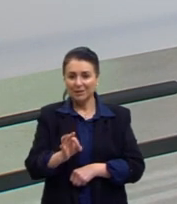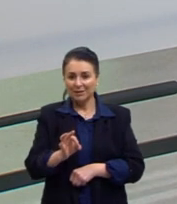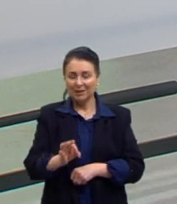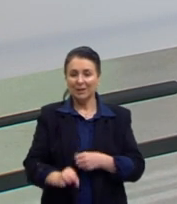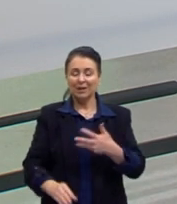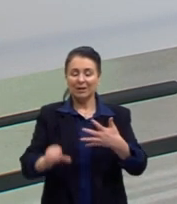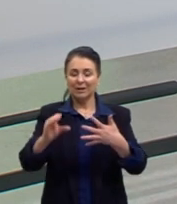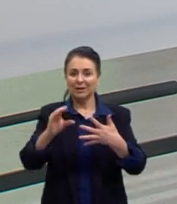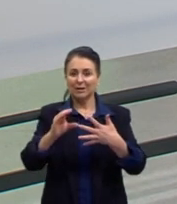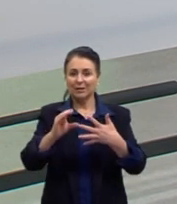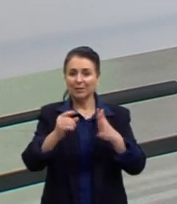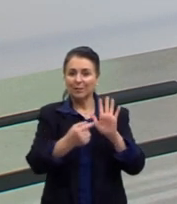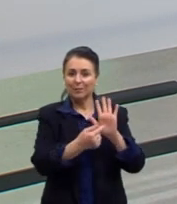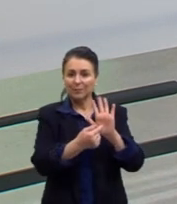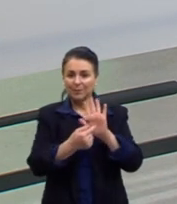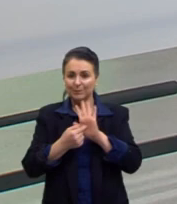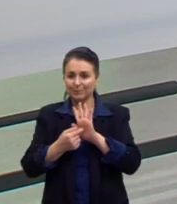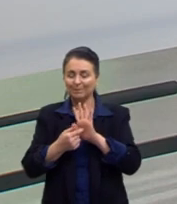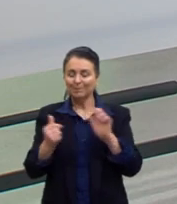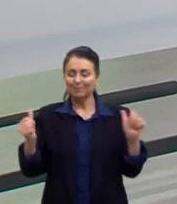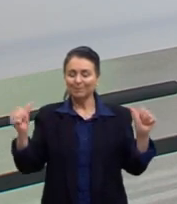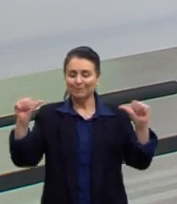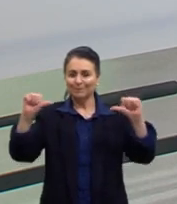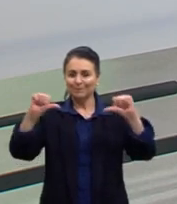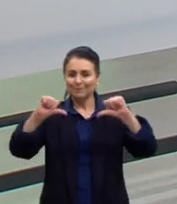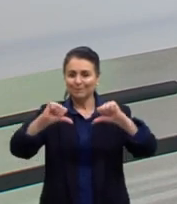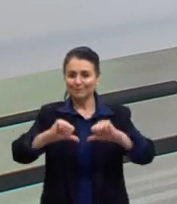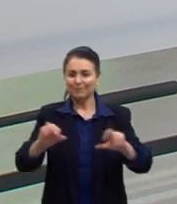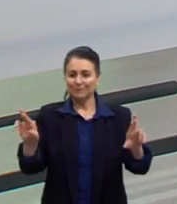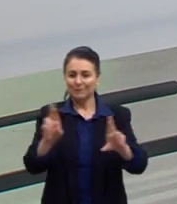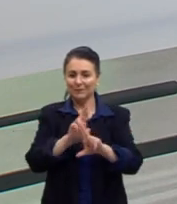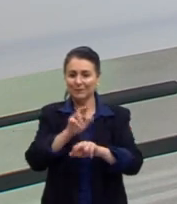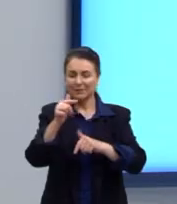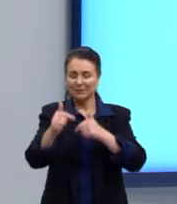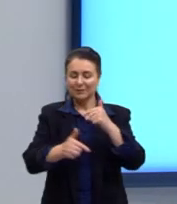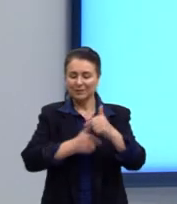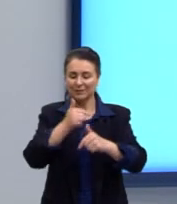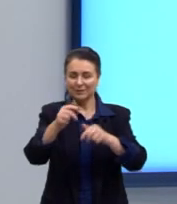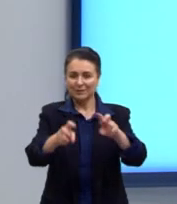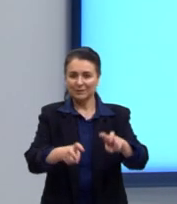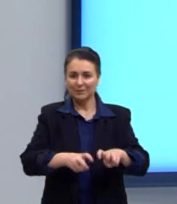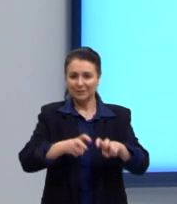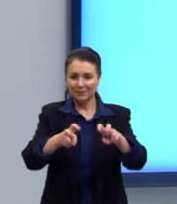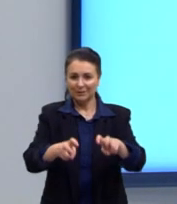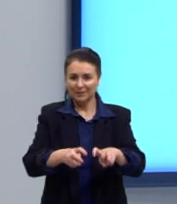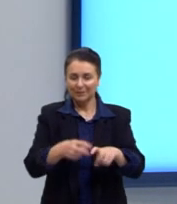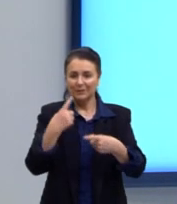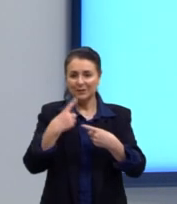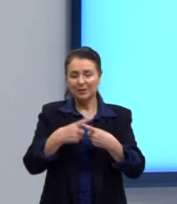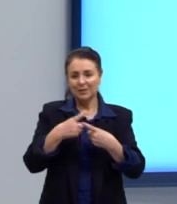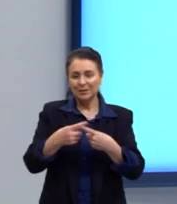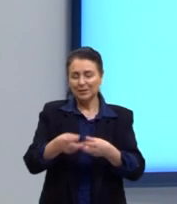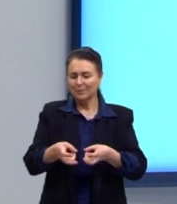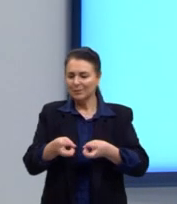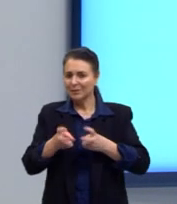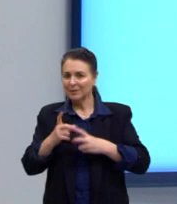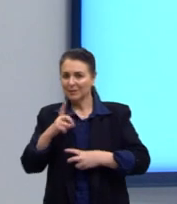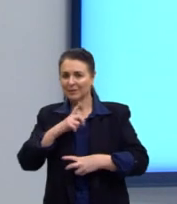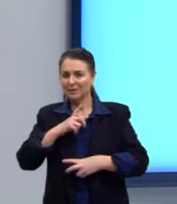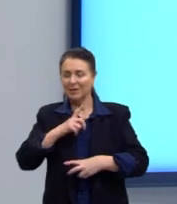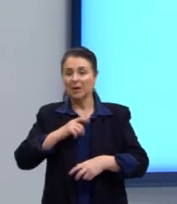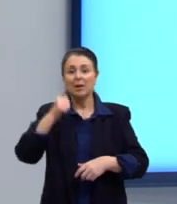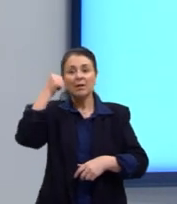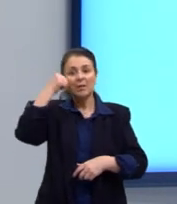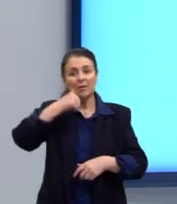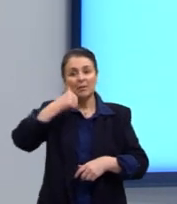desculpa retratar a precariedade das relações de trabalho no campo porque ali a gente vai ter essa